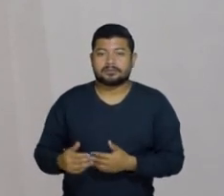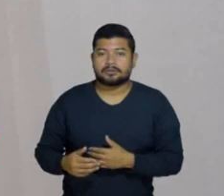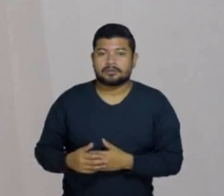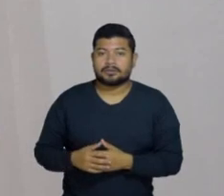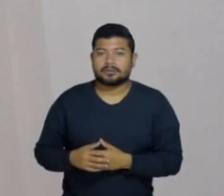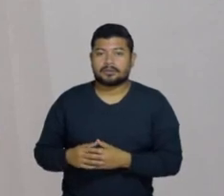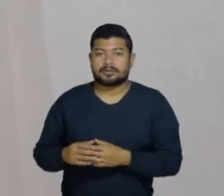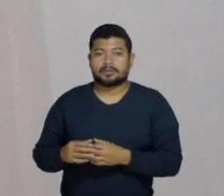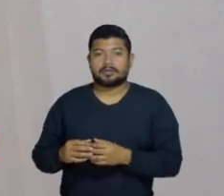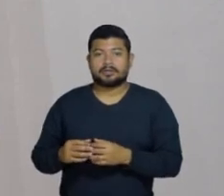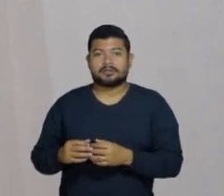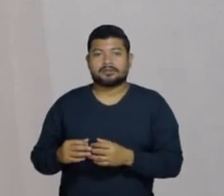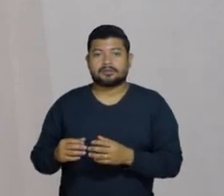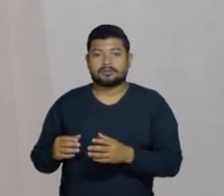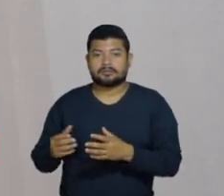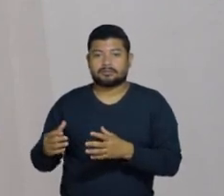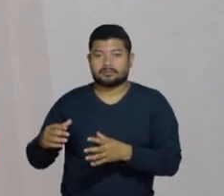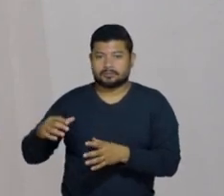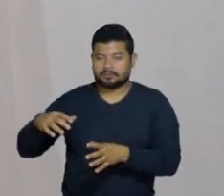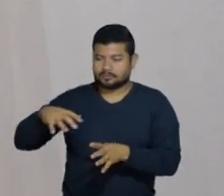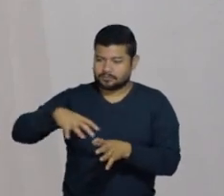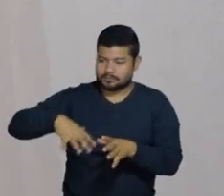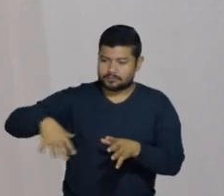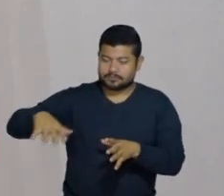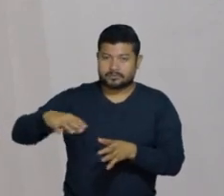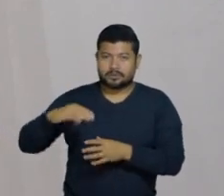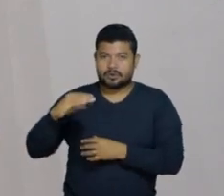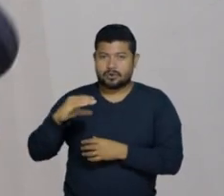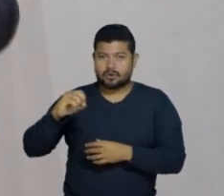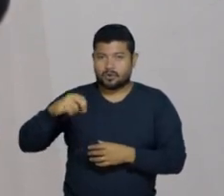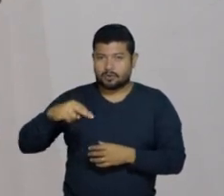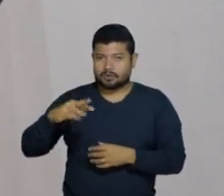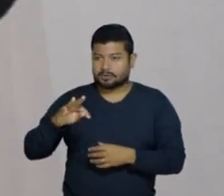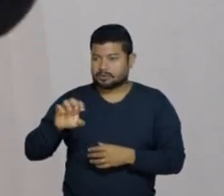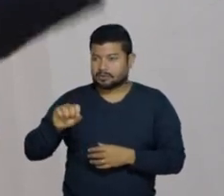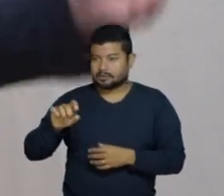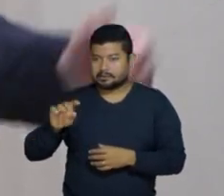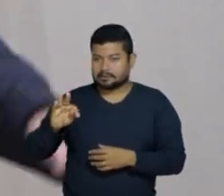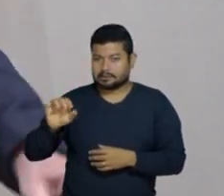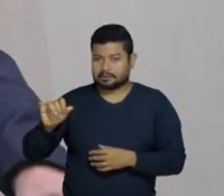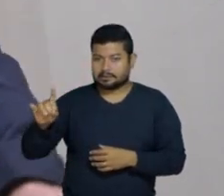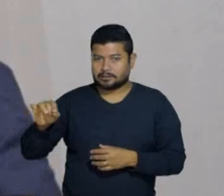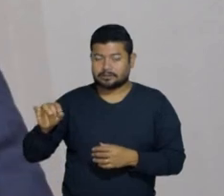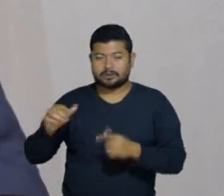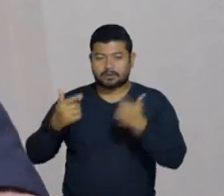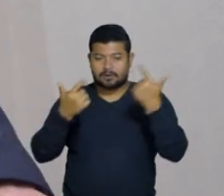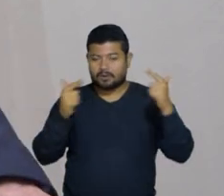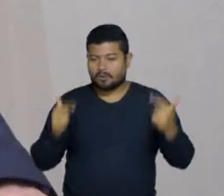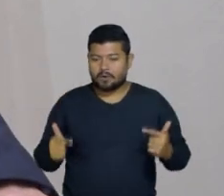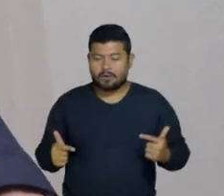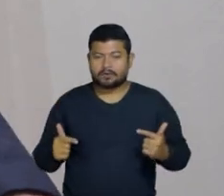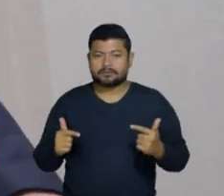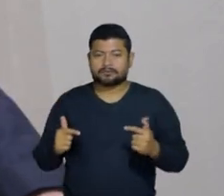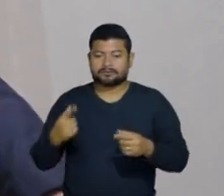sim, mas no miolo do contestado, que envolve aqueles municípios de